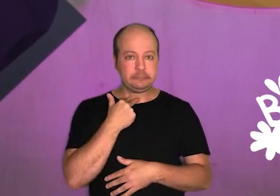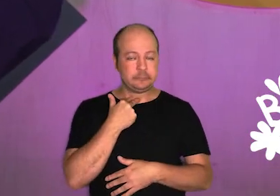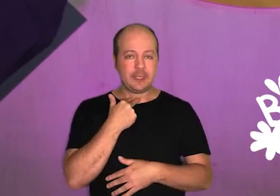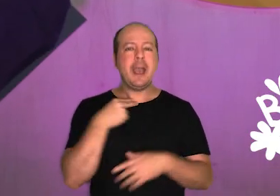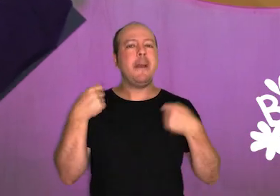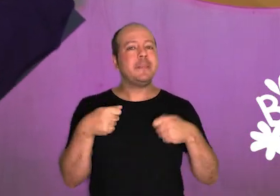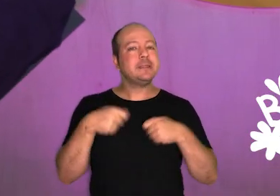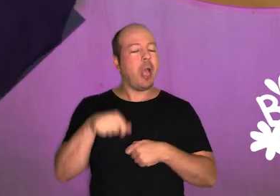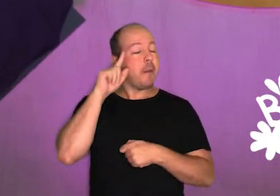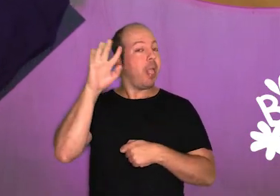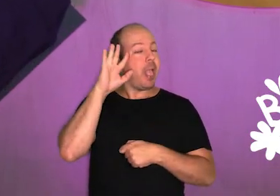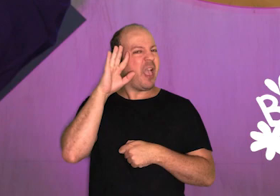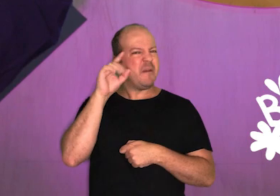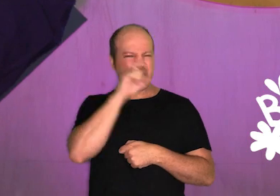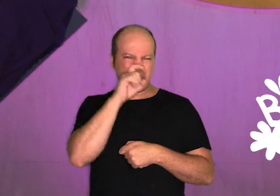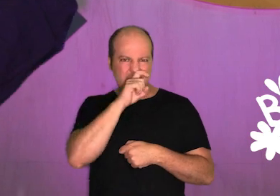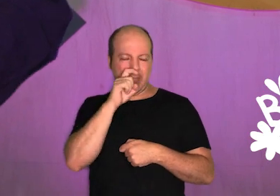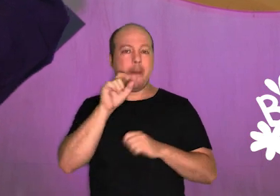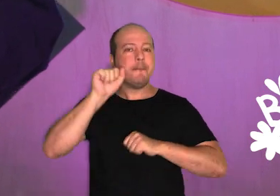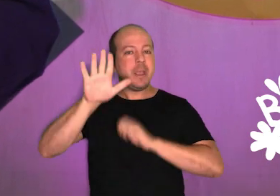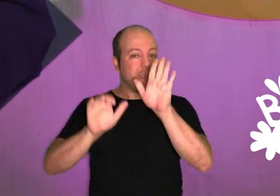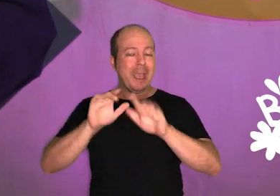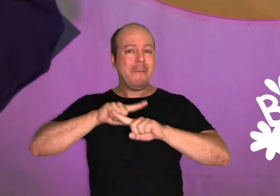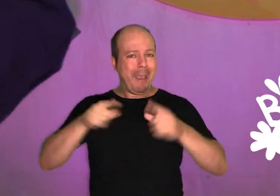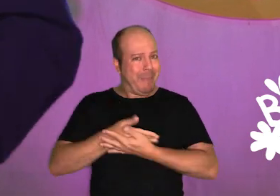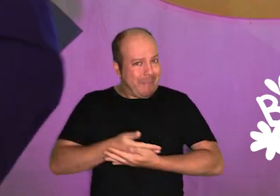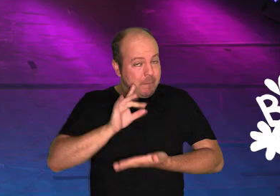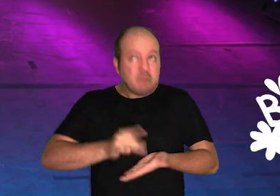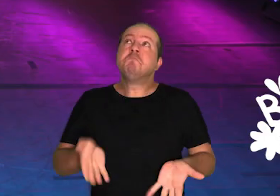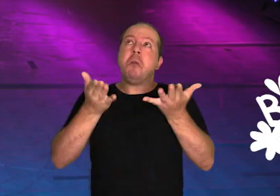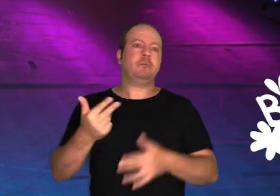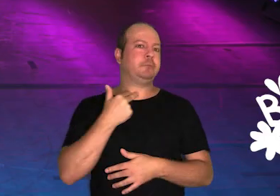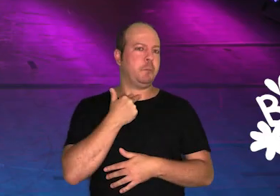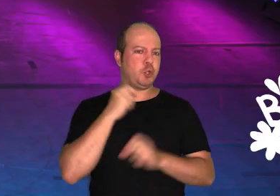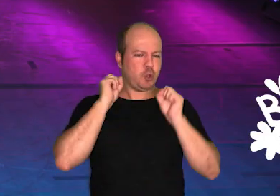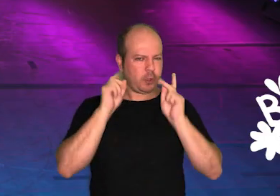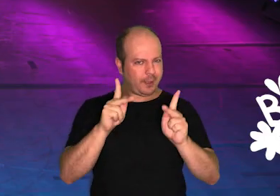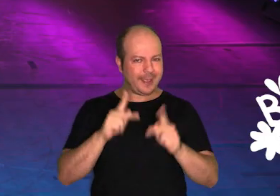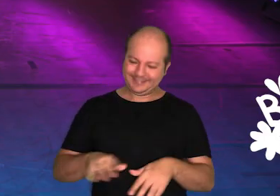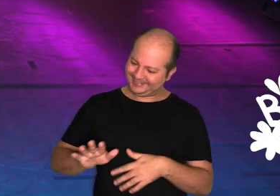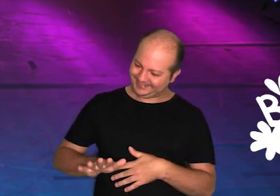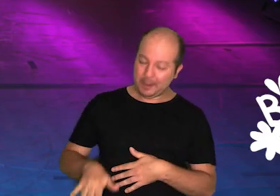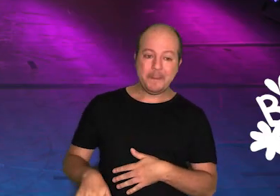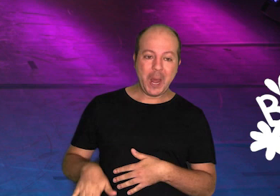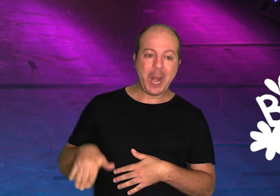fazer isso em mímica. Não pode jogar um bebê para cima, por favor. Coloca o bebê em pé e diz,